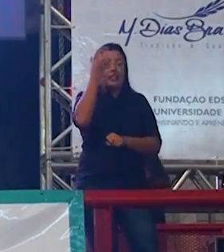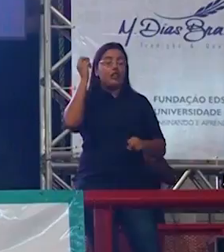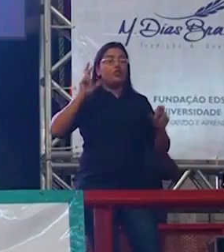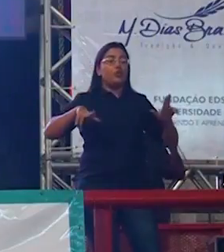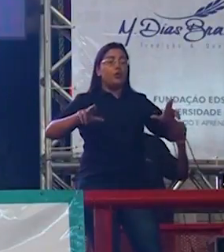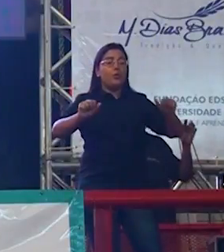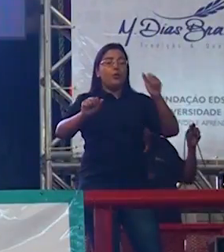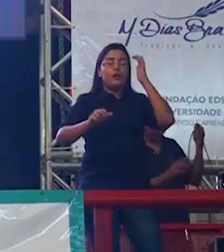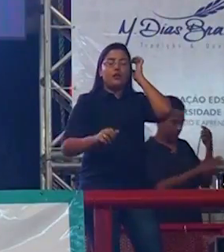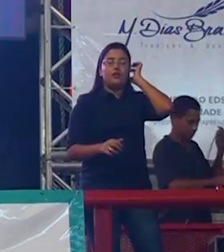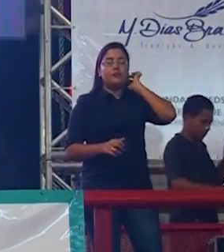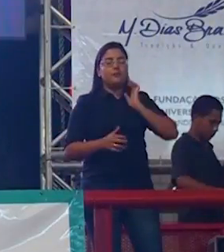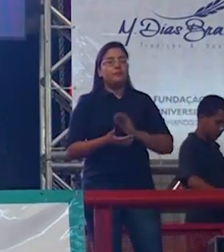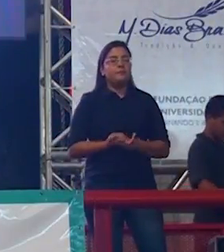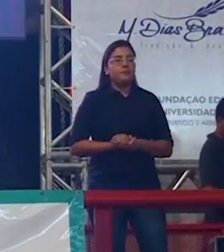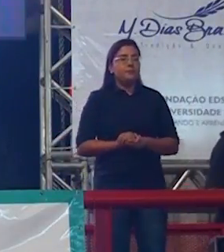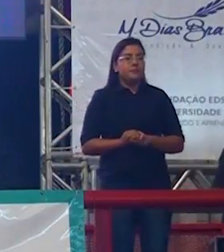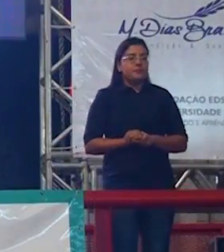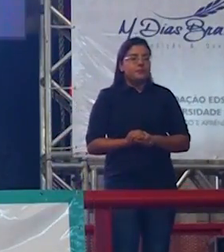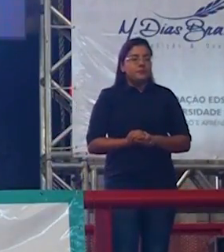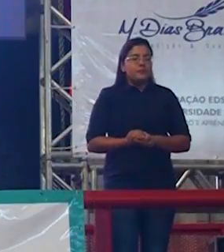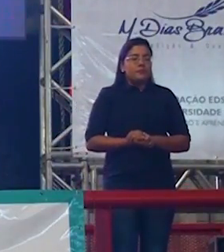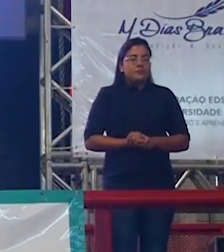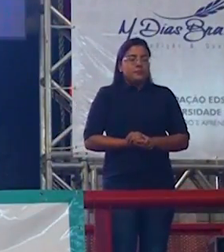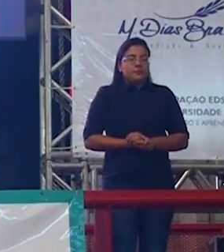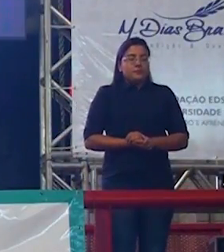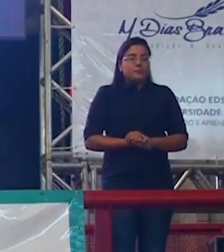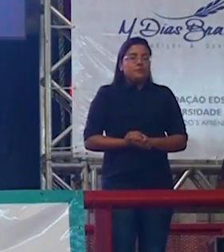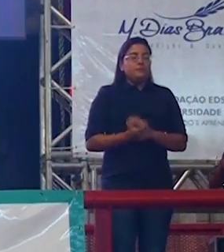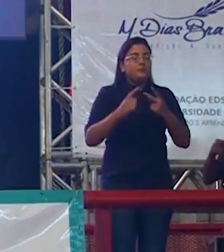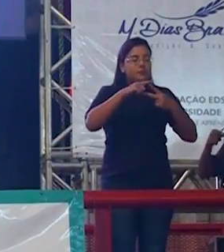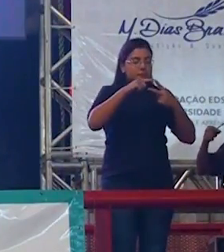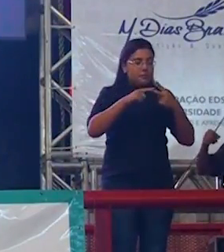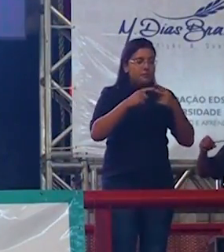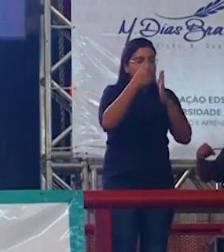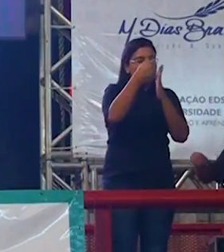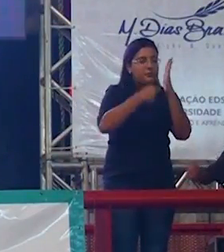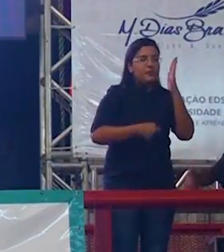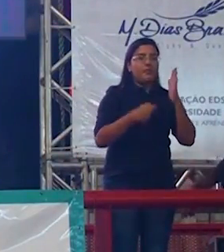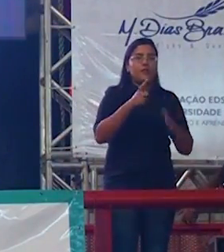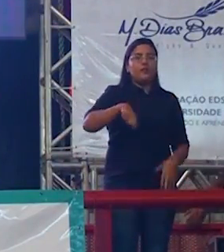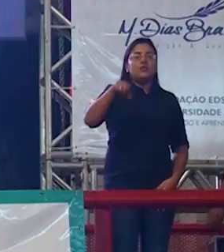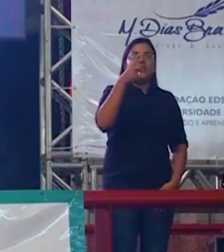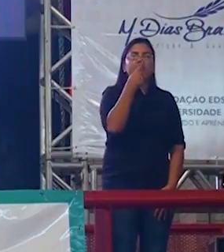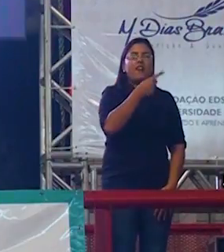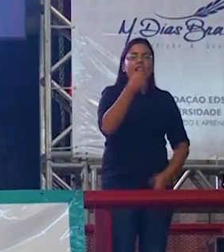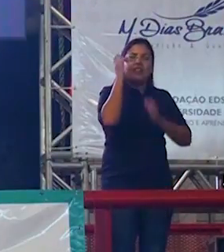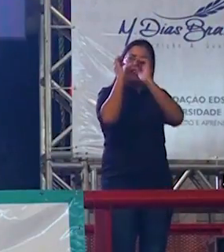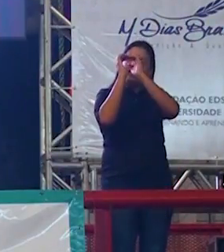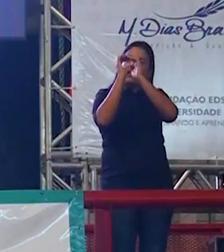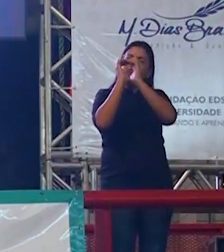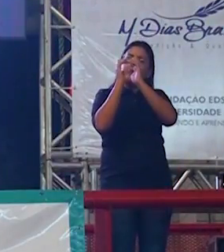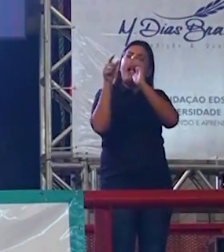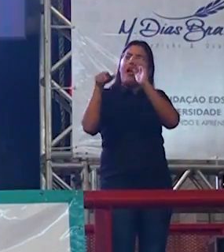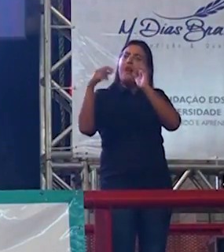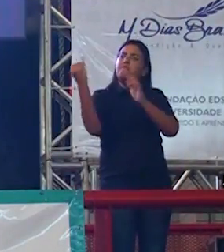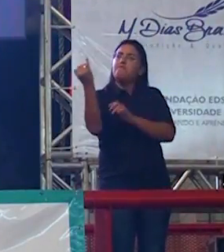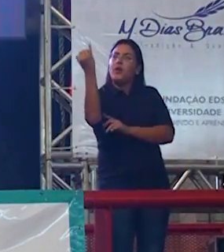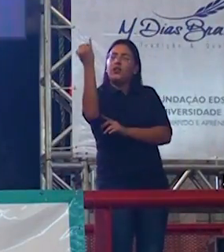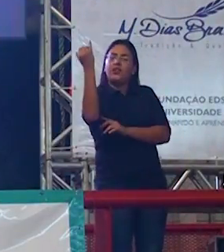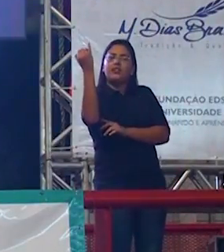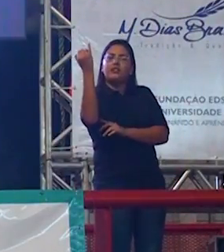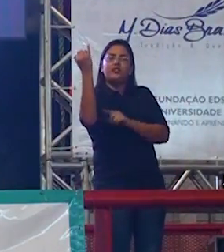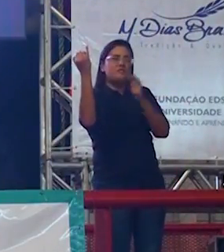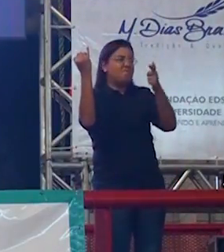faz a revisão semanal, já são 2 revisões. Então você diz para o seu cérebro: isso é